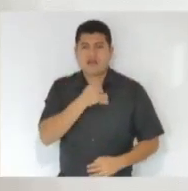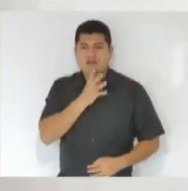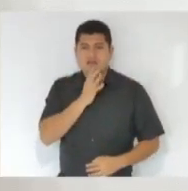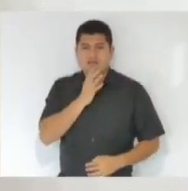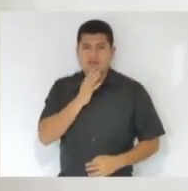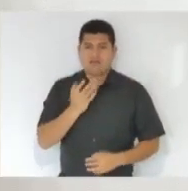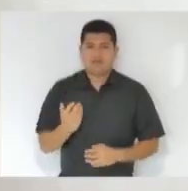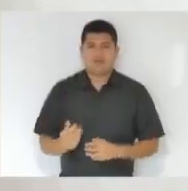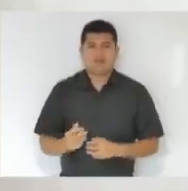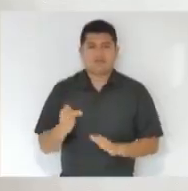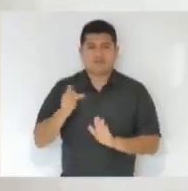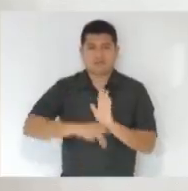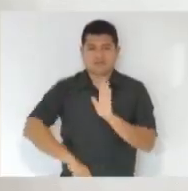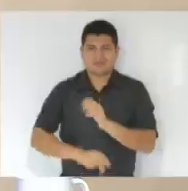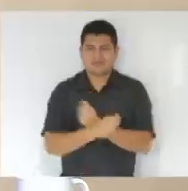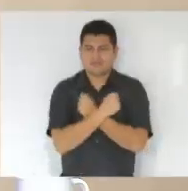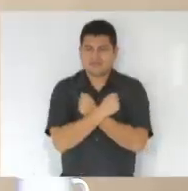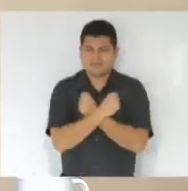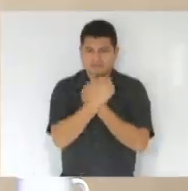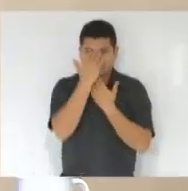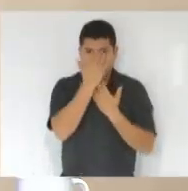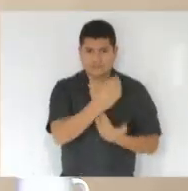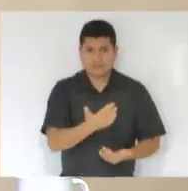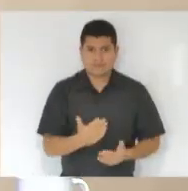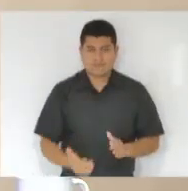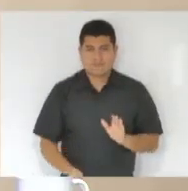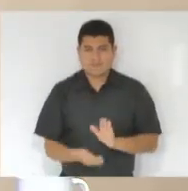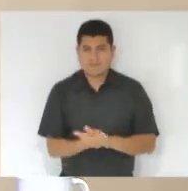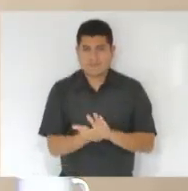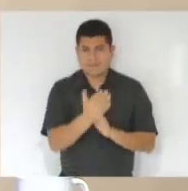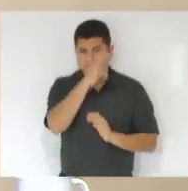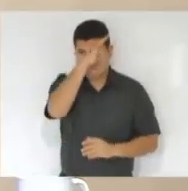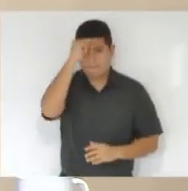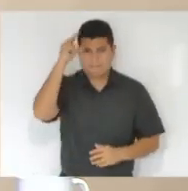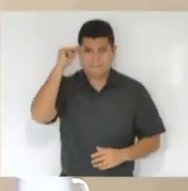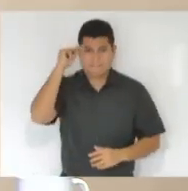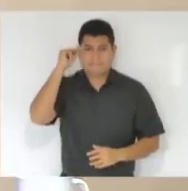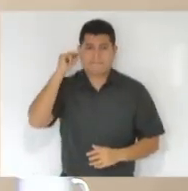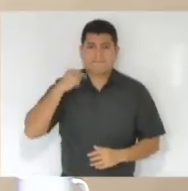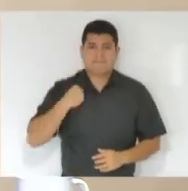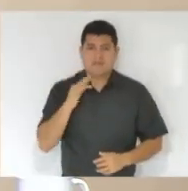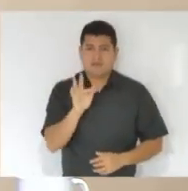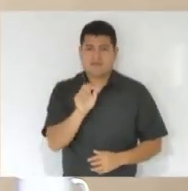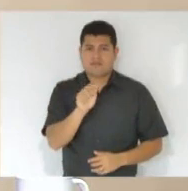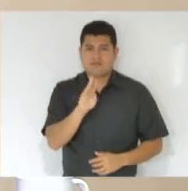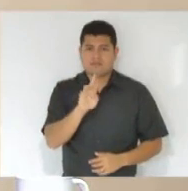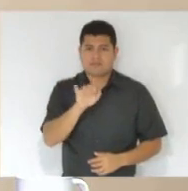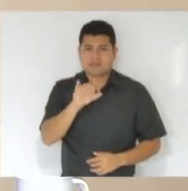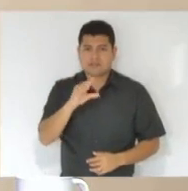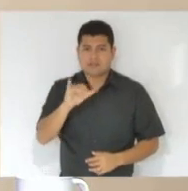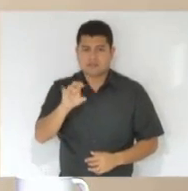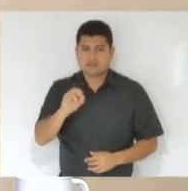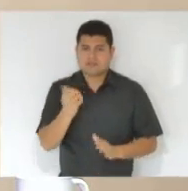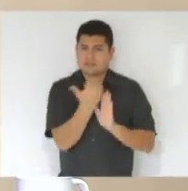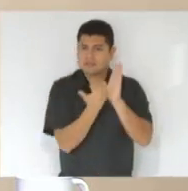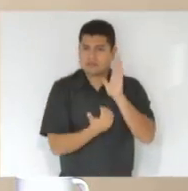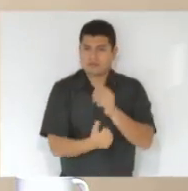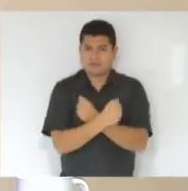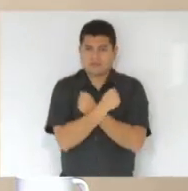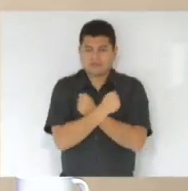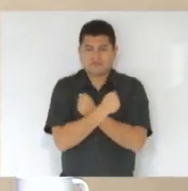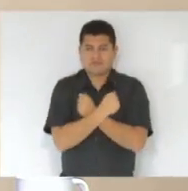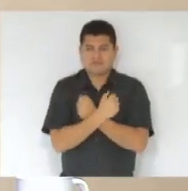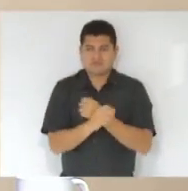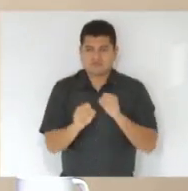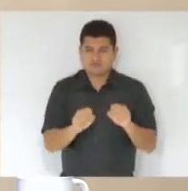projeto Abraço. Muito obrigado. Parabéns ao prefeito Fabrício de Oliveira pelo programa Abraço. Leve o nosso abraço